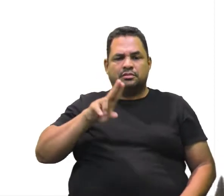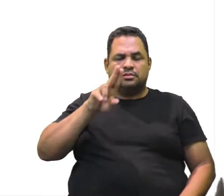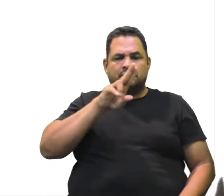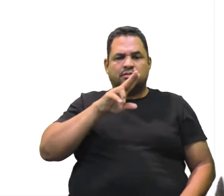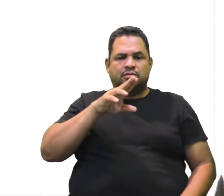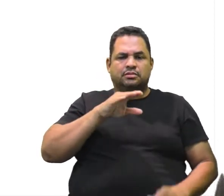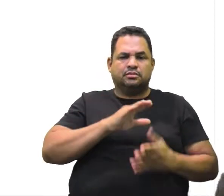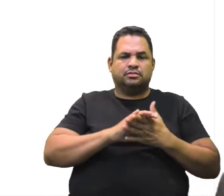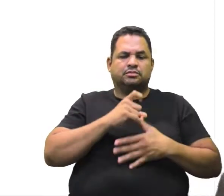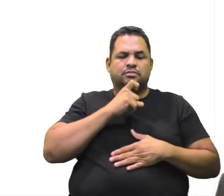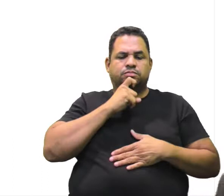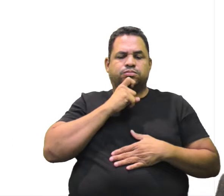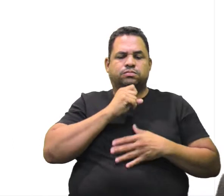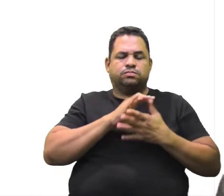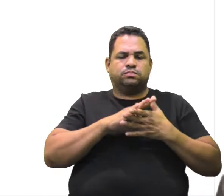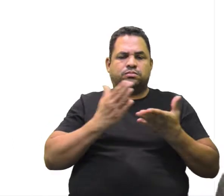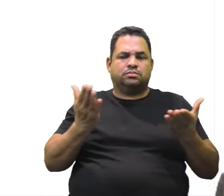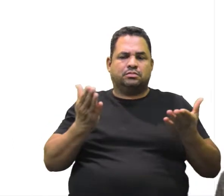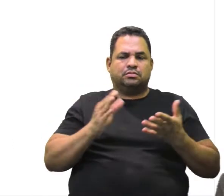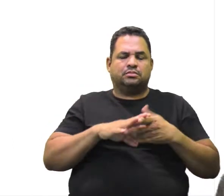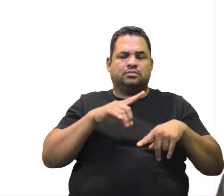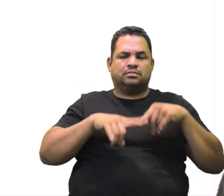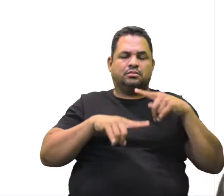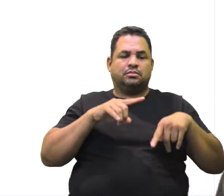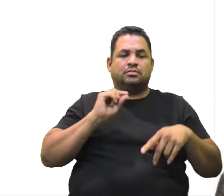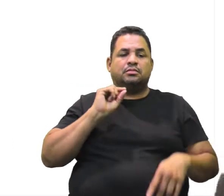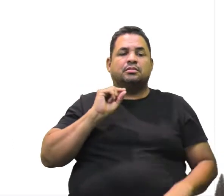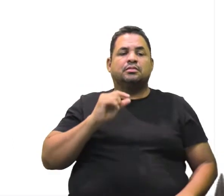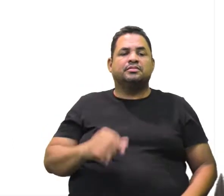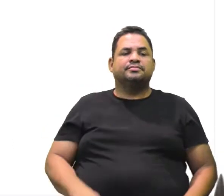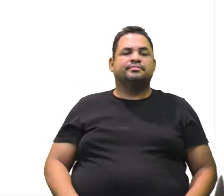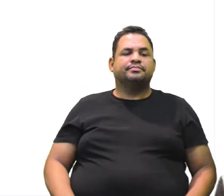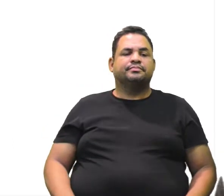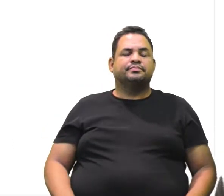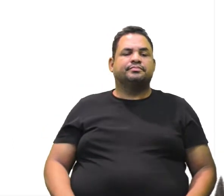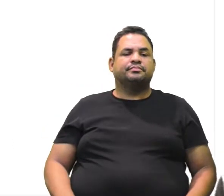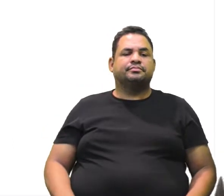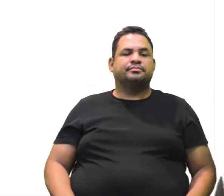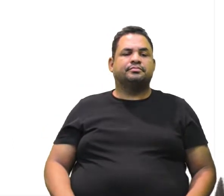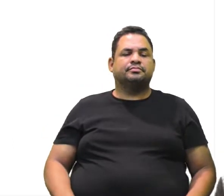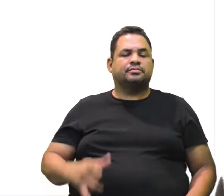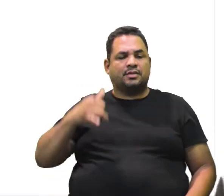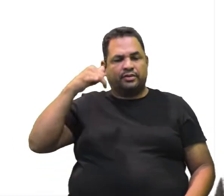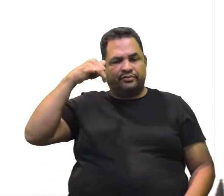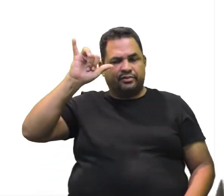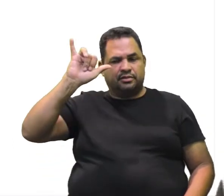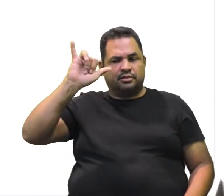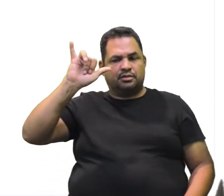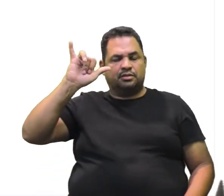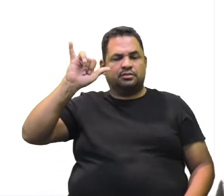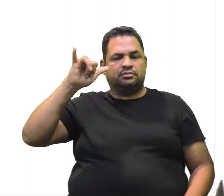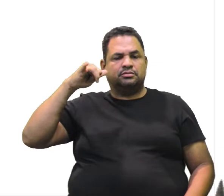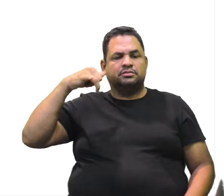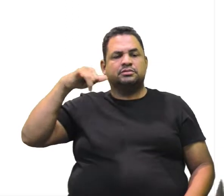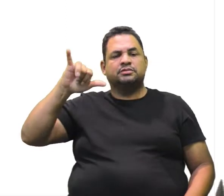em ar-condicionados, aparelhos de refrigeração, é que, letra A, evitar a chuva